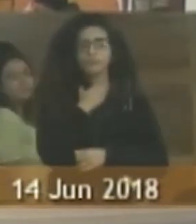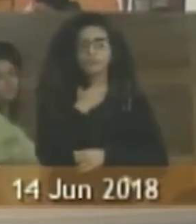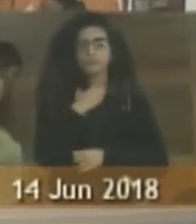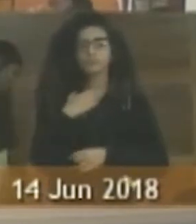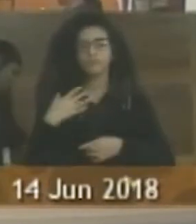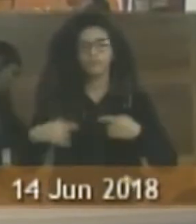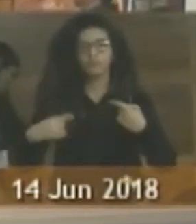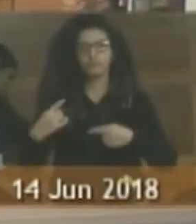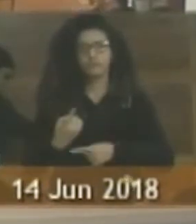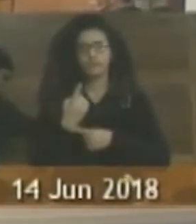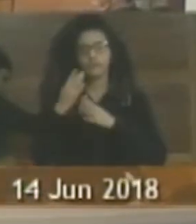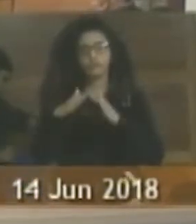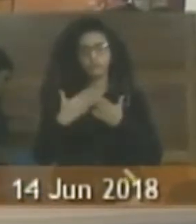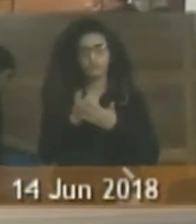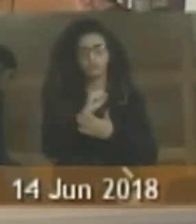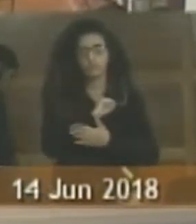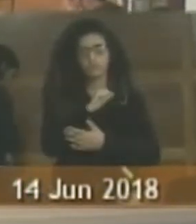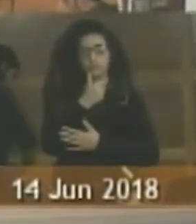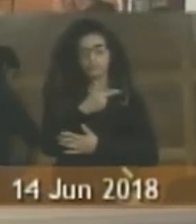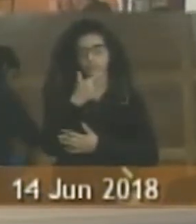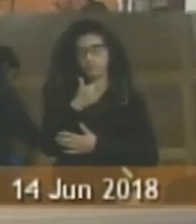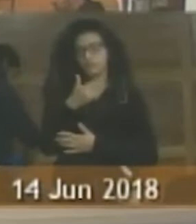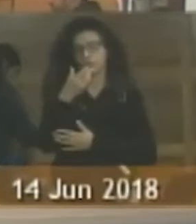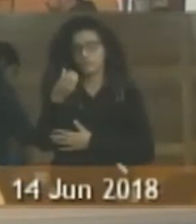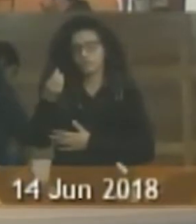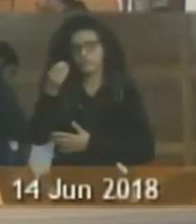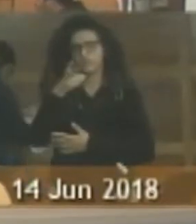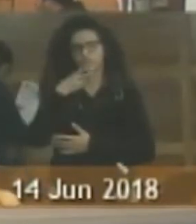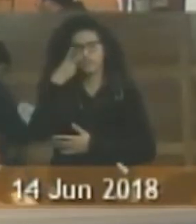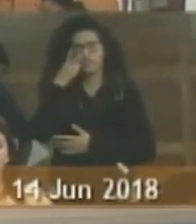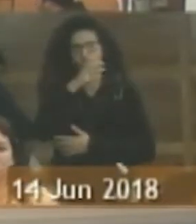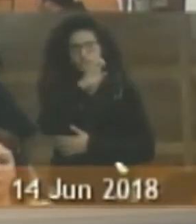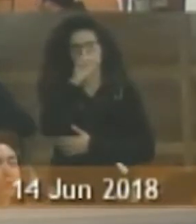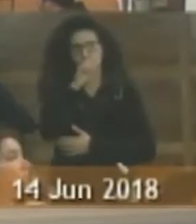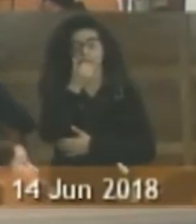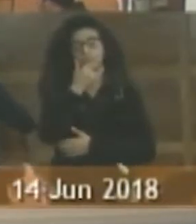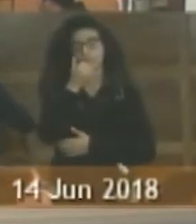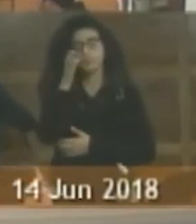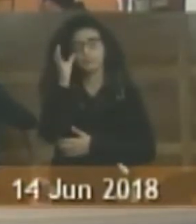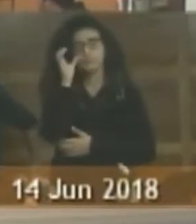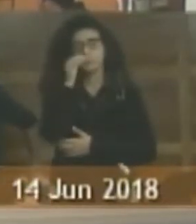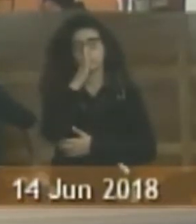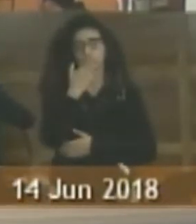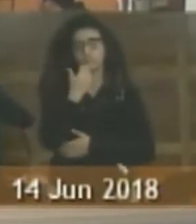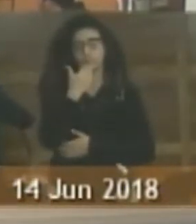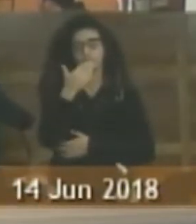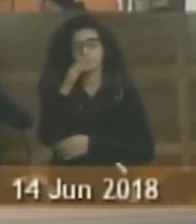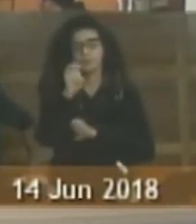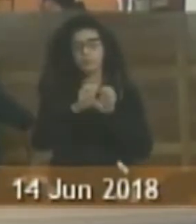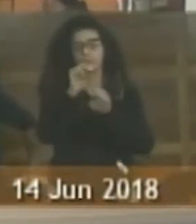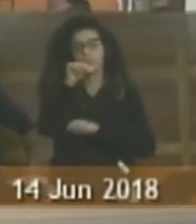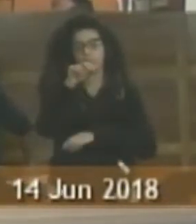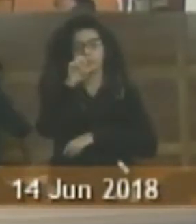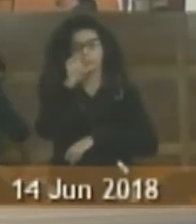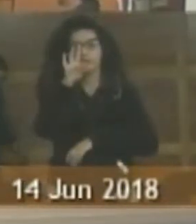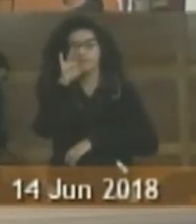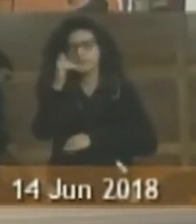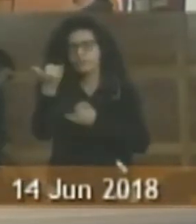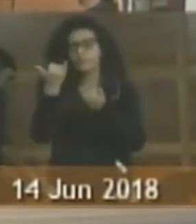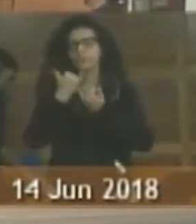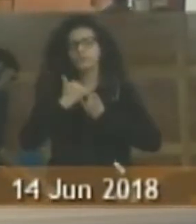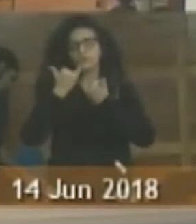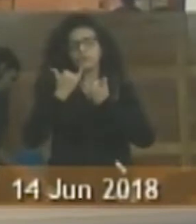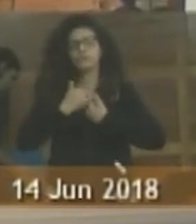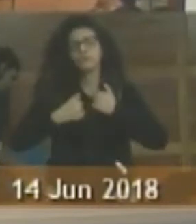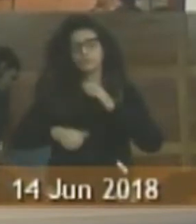Em discussão única, o requerimento número 286 de 2018, de autoria da vereadora Tite Brasil, solicitando à empresa NET Angra as seguintes